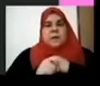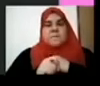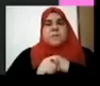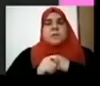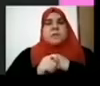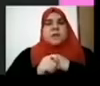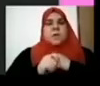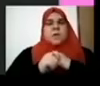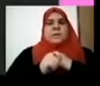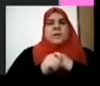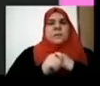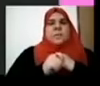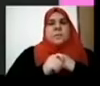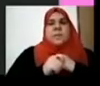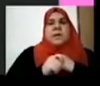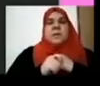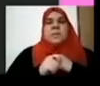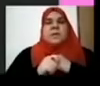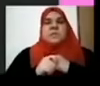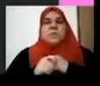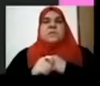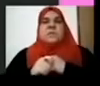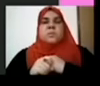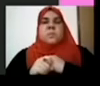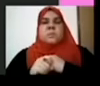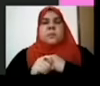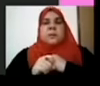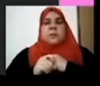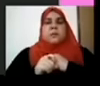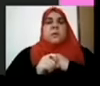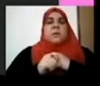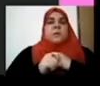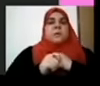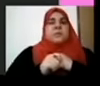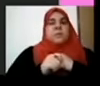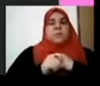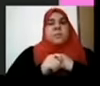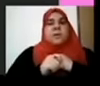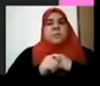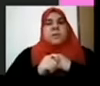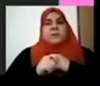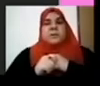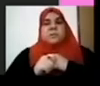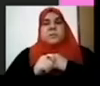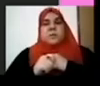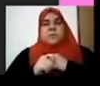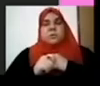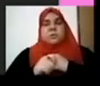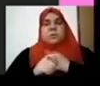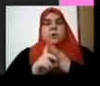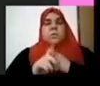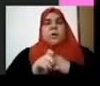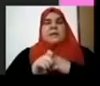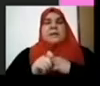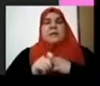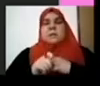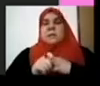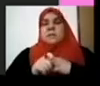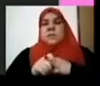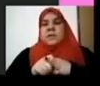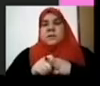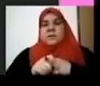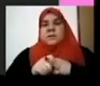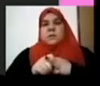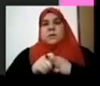soma, que é o quadrado do primeiro mais duas vezes o primeiro pelo segundo mais o quadrado do segundo. Quadrado